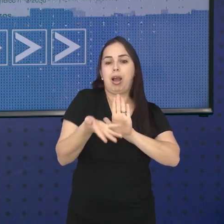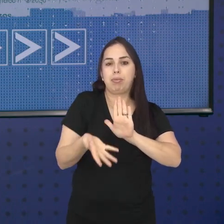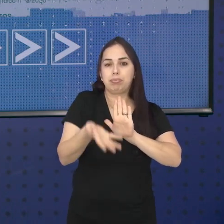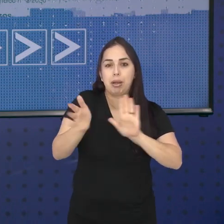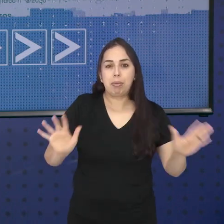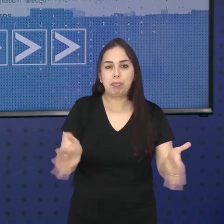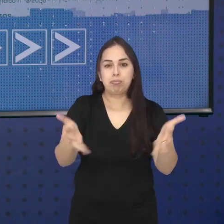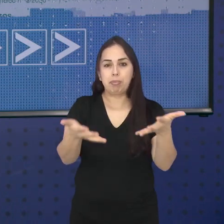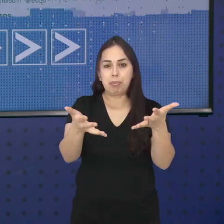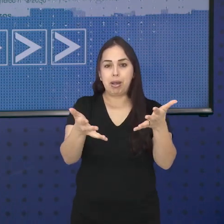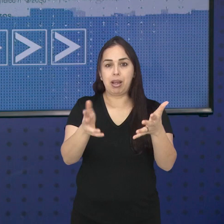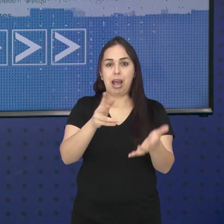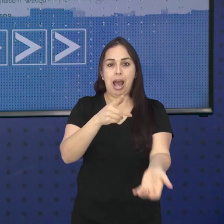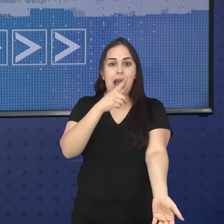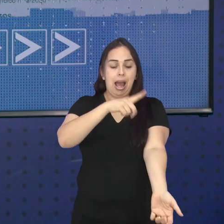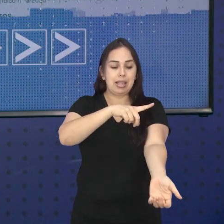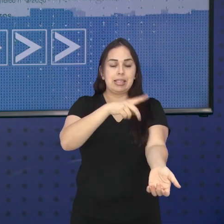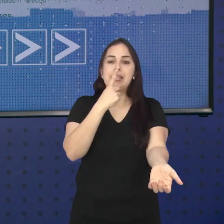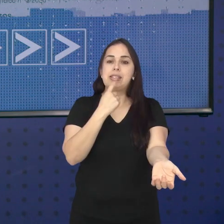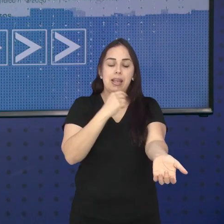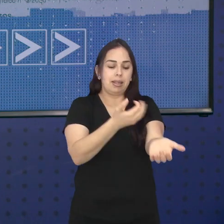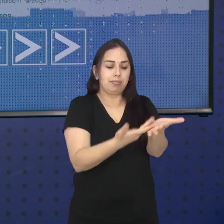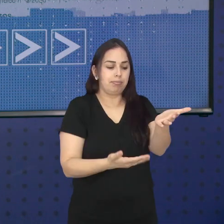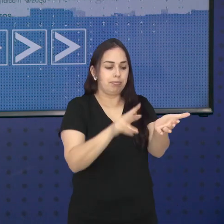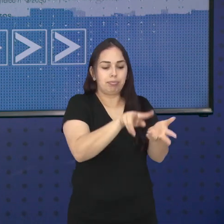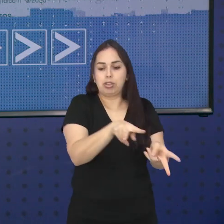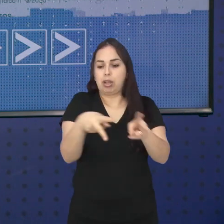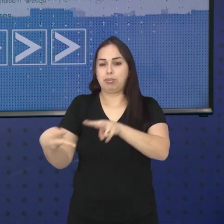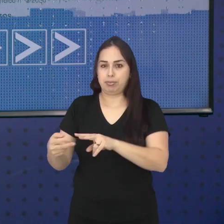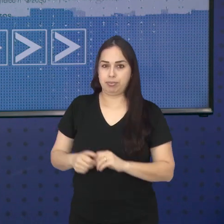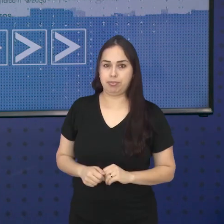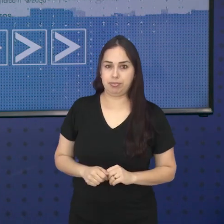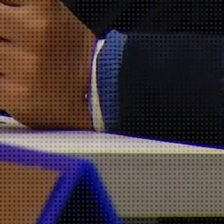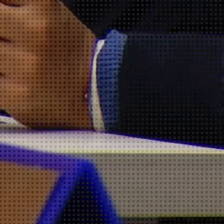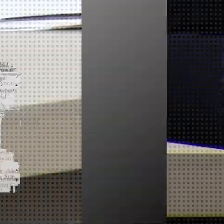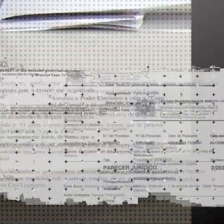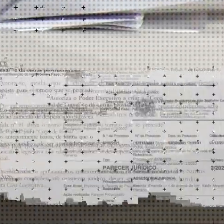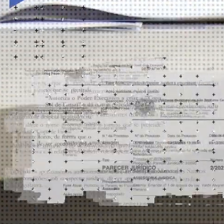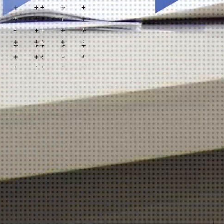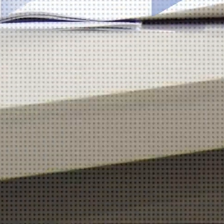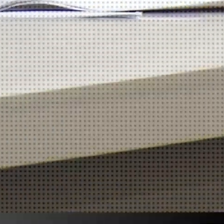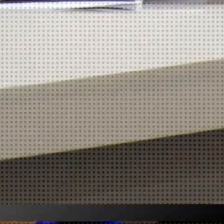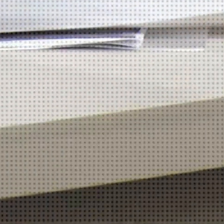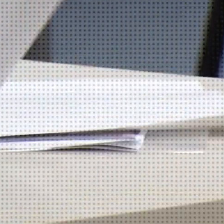incentivar a doação de sangue e de órgãos aqui no município